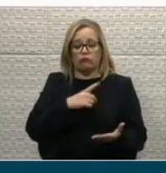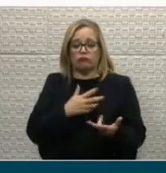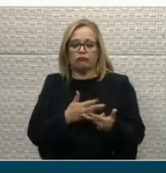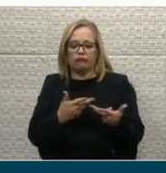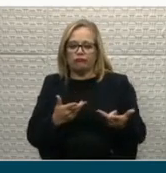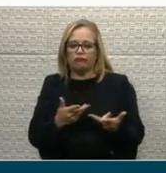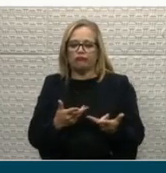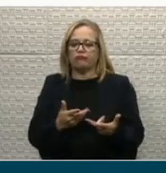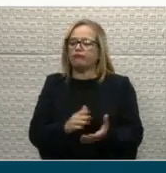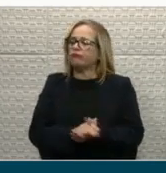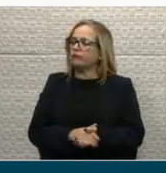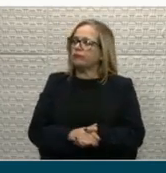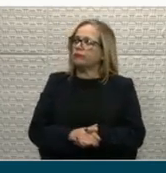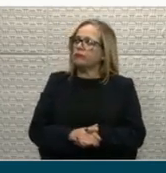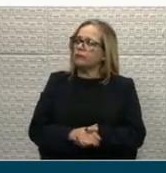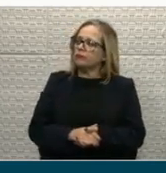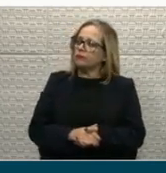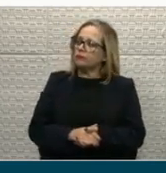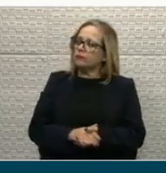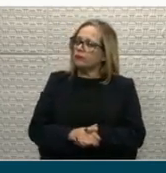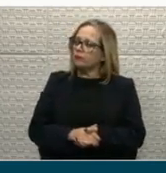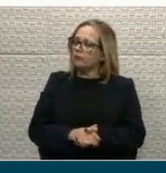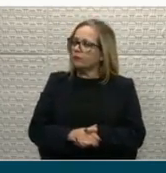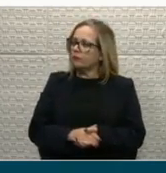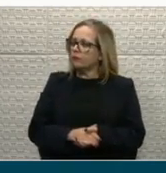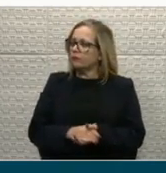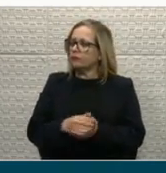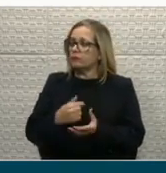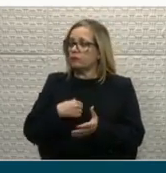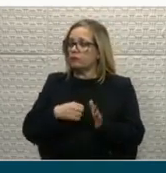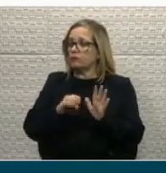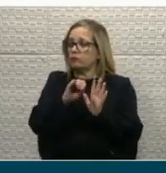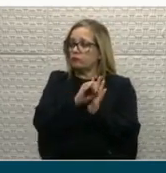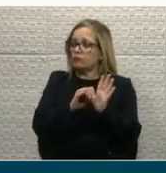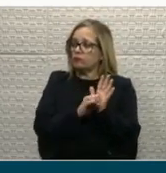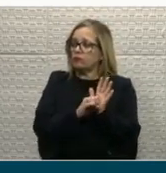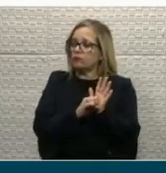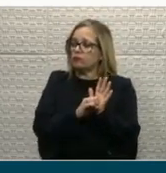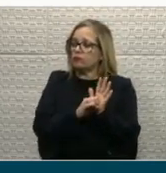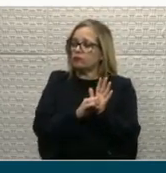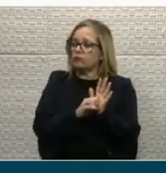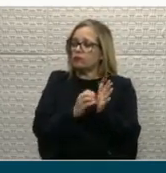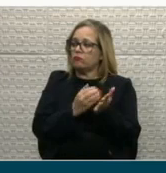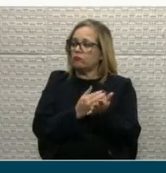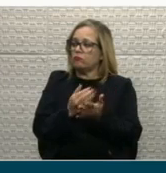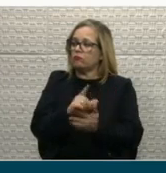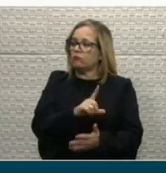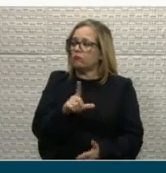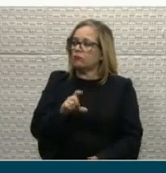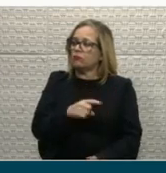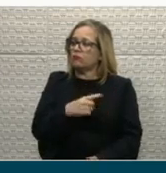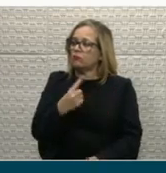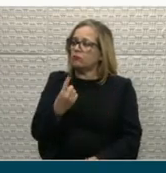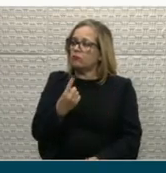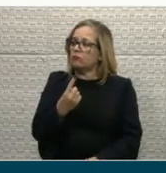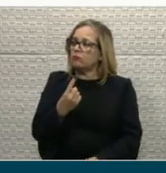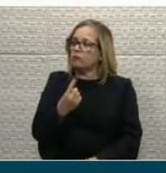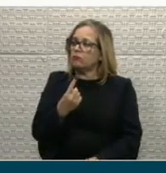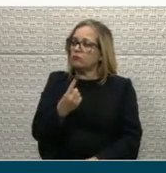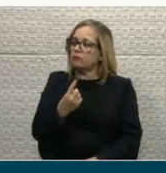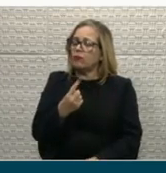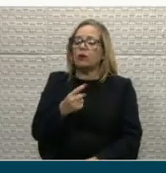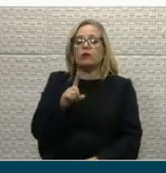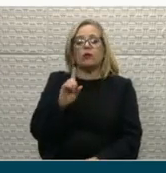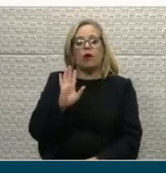casos, né? Assim como nós vimos. Eu identifiquei inicialmente que lambda 1 era um